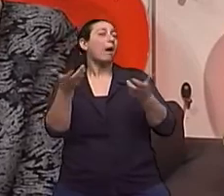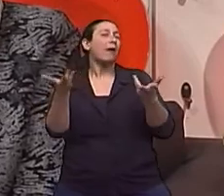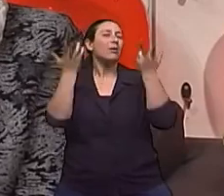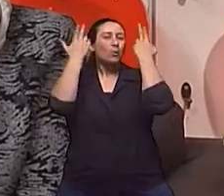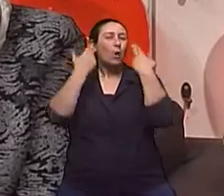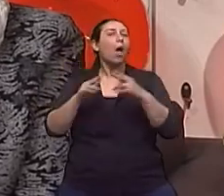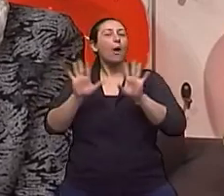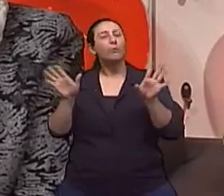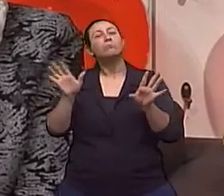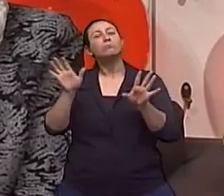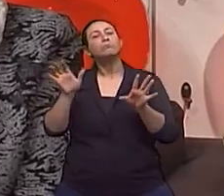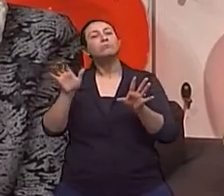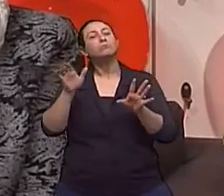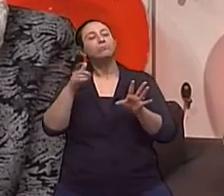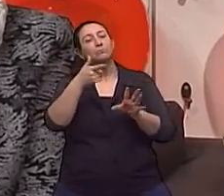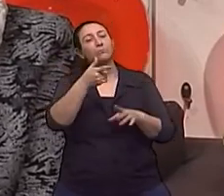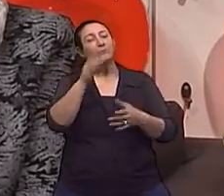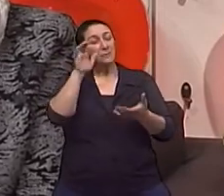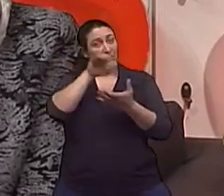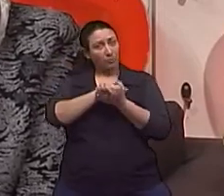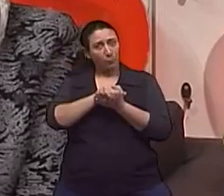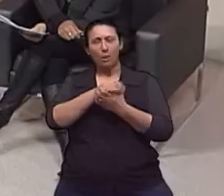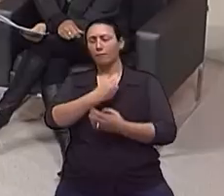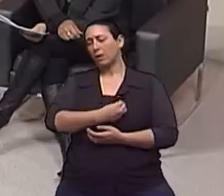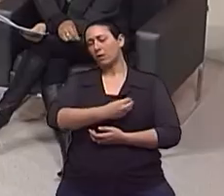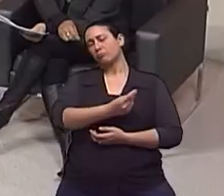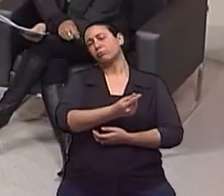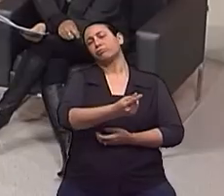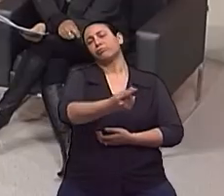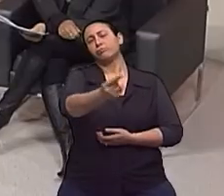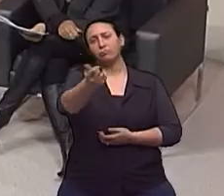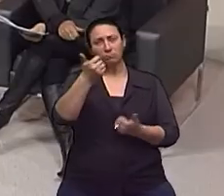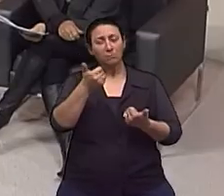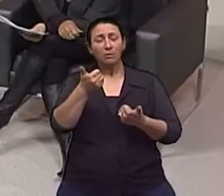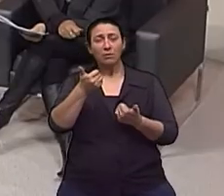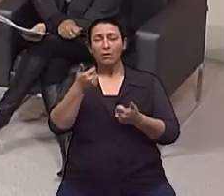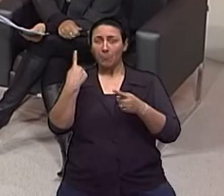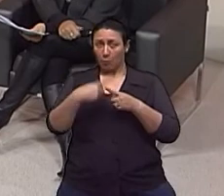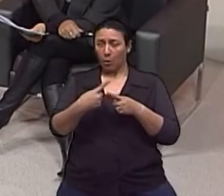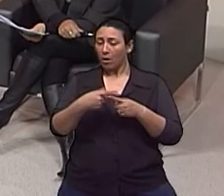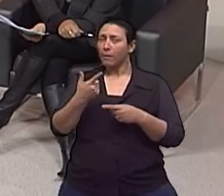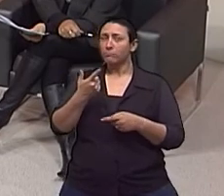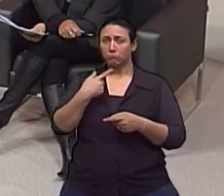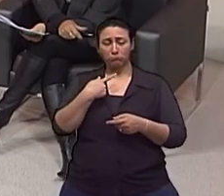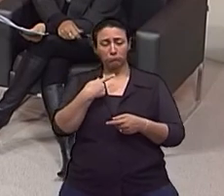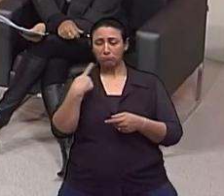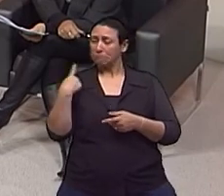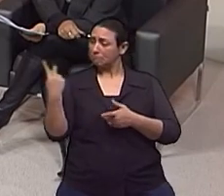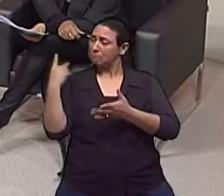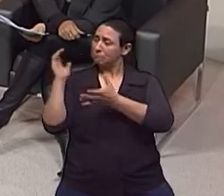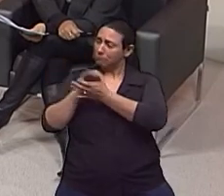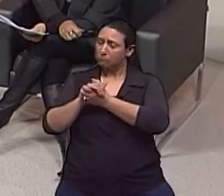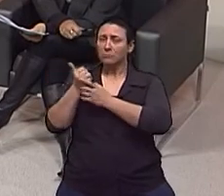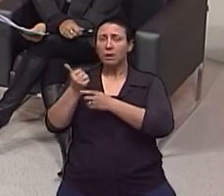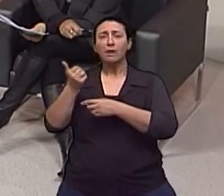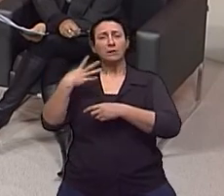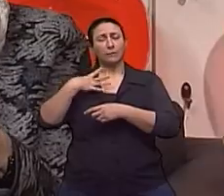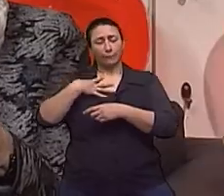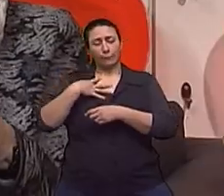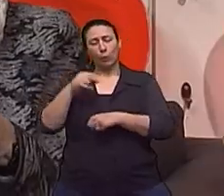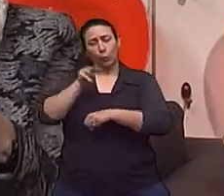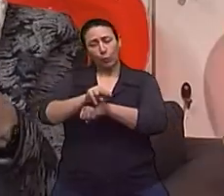natural a gente pensar num casamento que durasse a vida toda essa é porque depois de criar os cílios terminar de trabalhar o casal teria